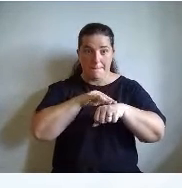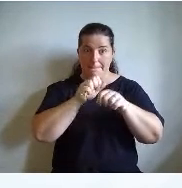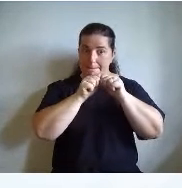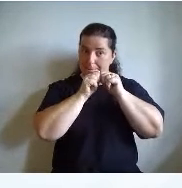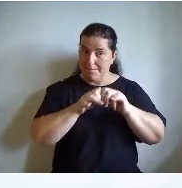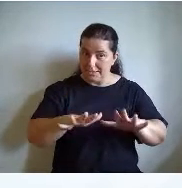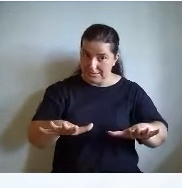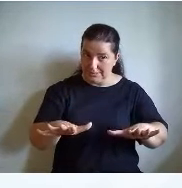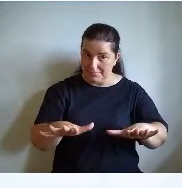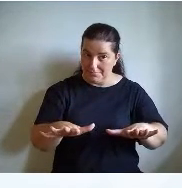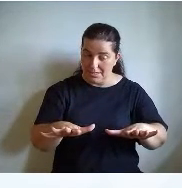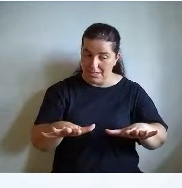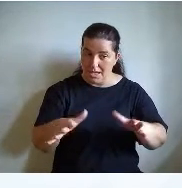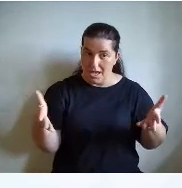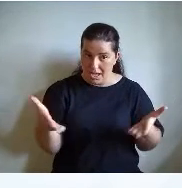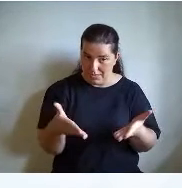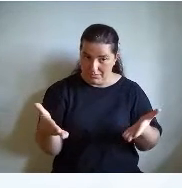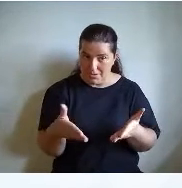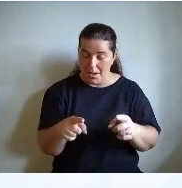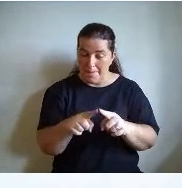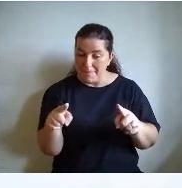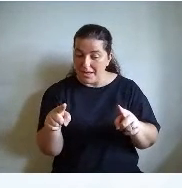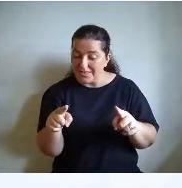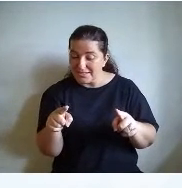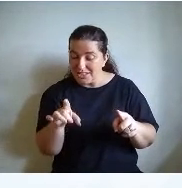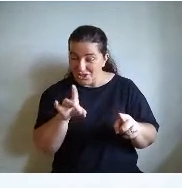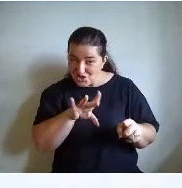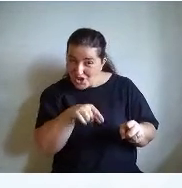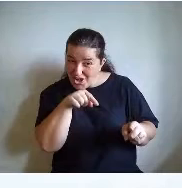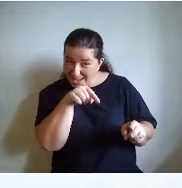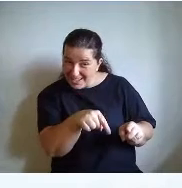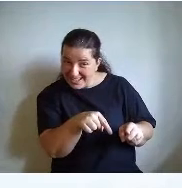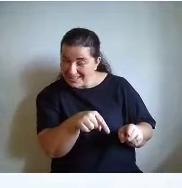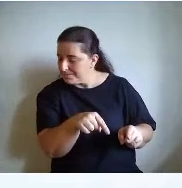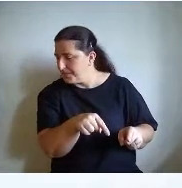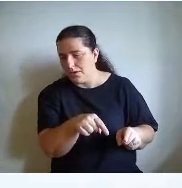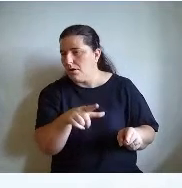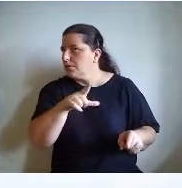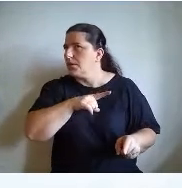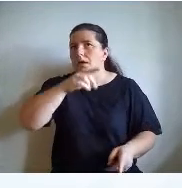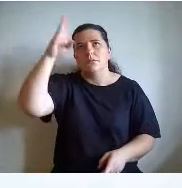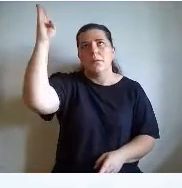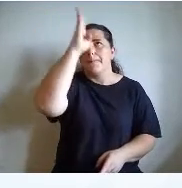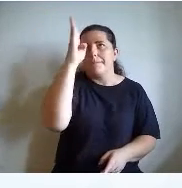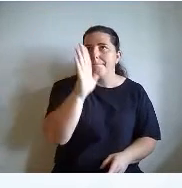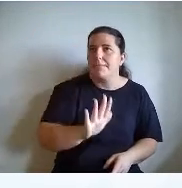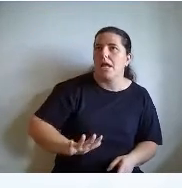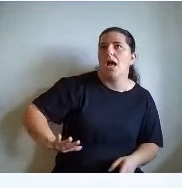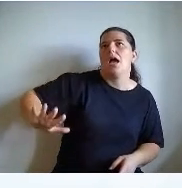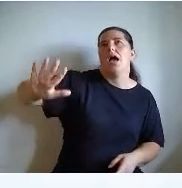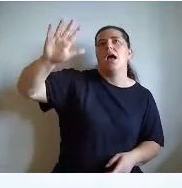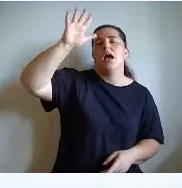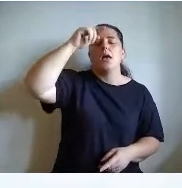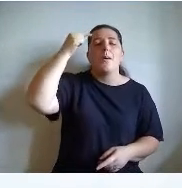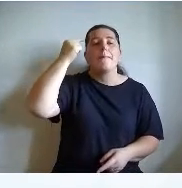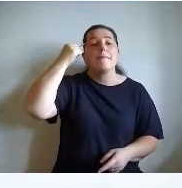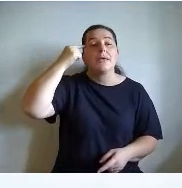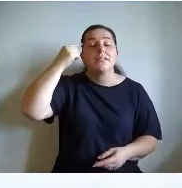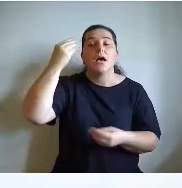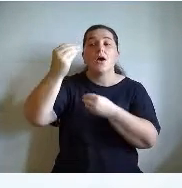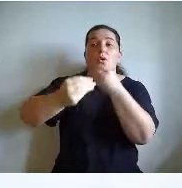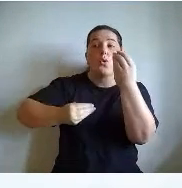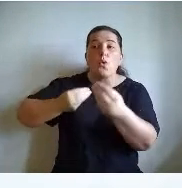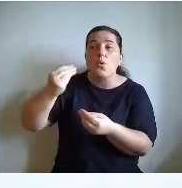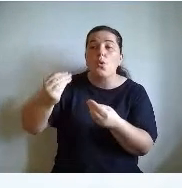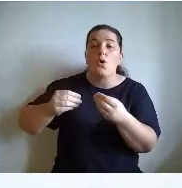né? Mas, além da pandemia, nós temos todo o país para repensar que está num